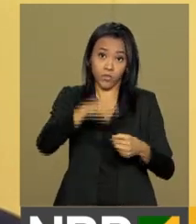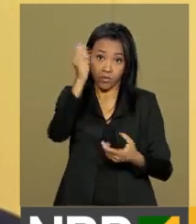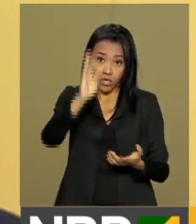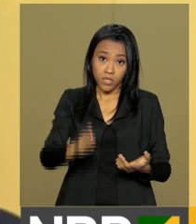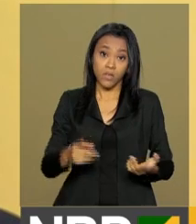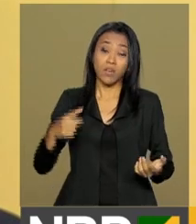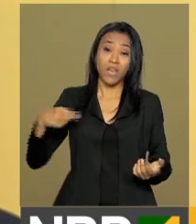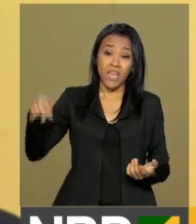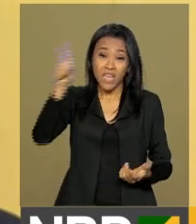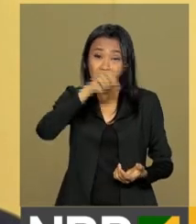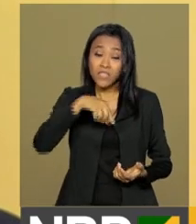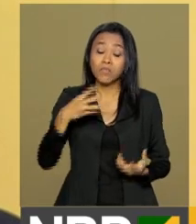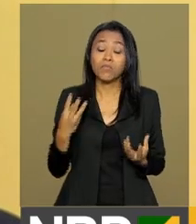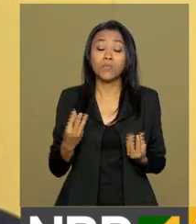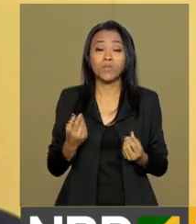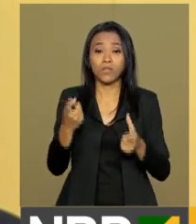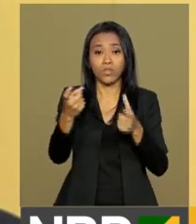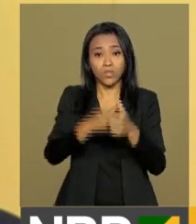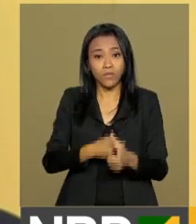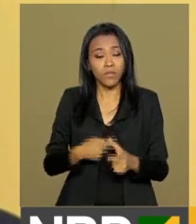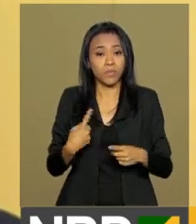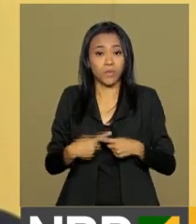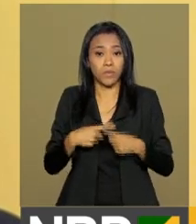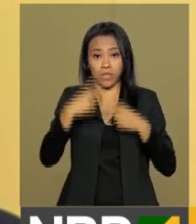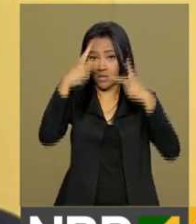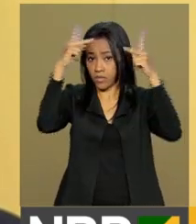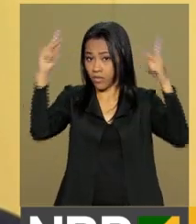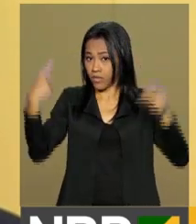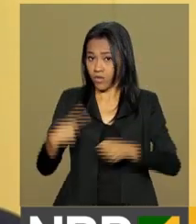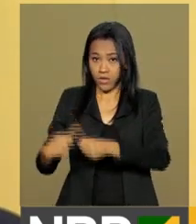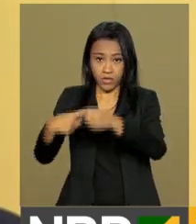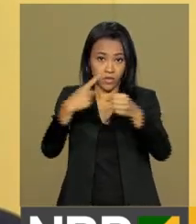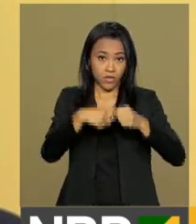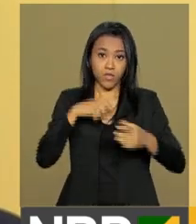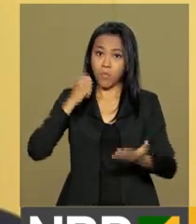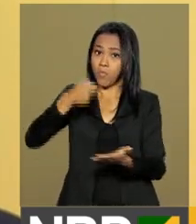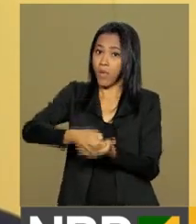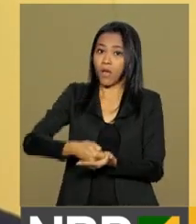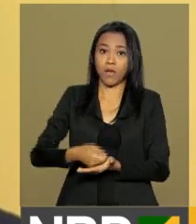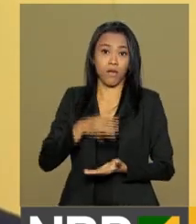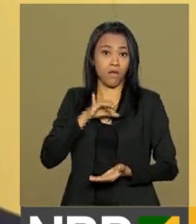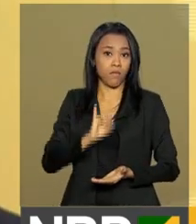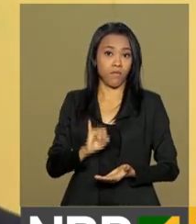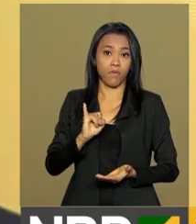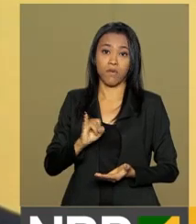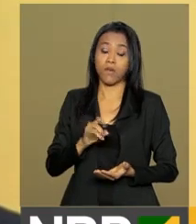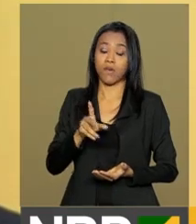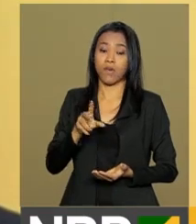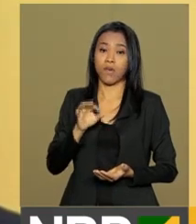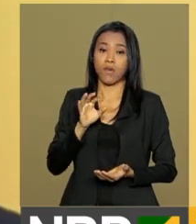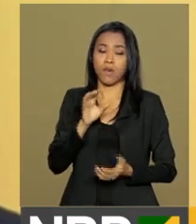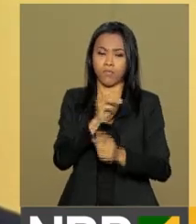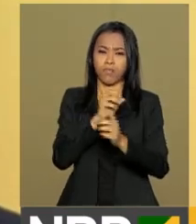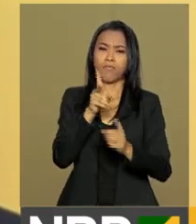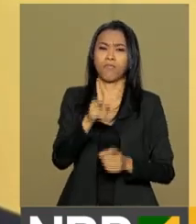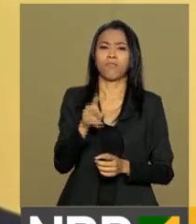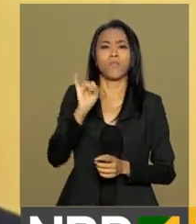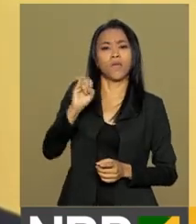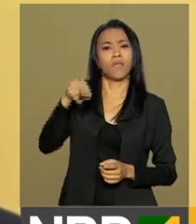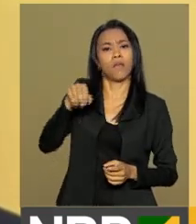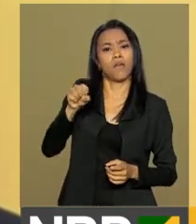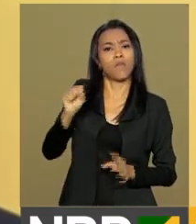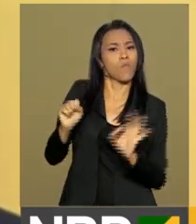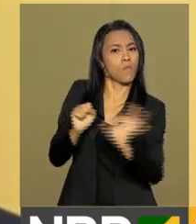todos inadimplentes porque não pagavam a Previdência Social e nós fizemos uma composição, doutor Hubner,